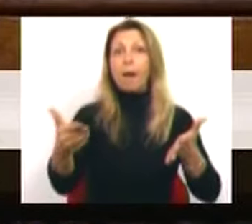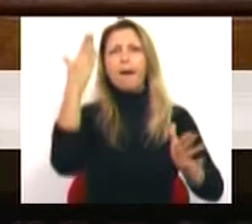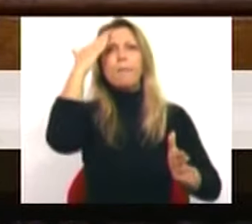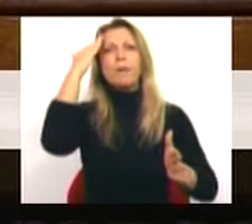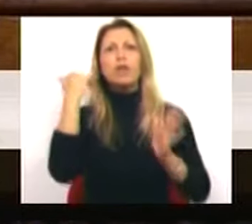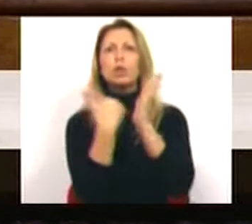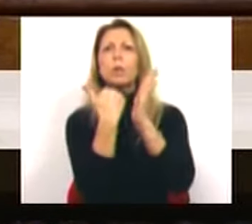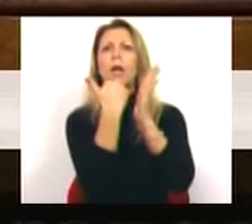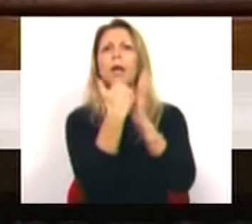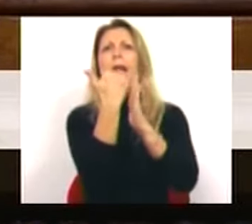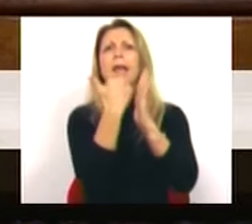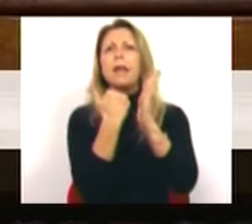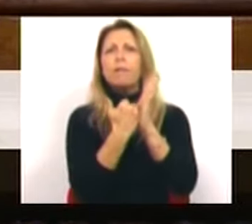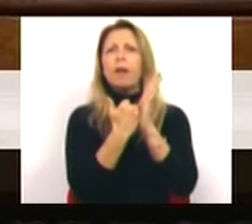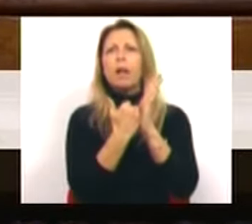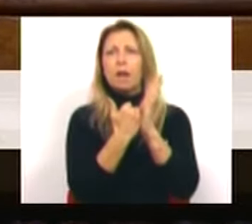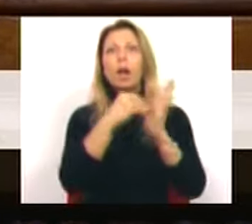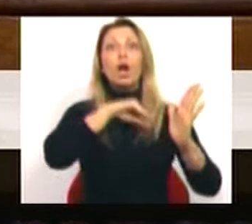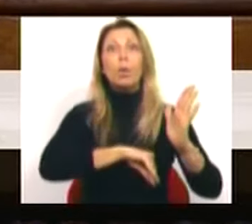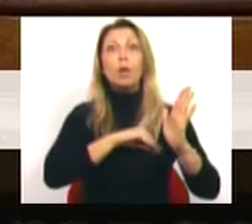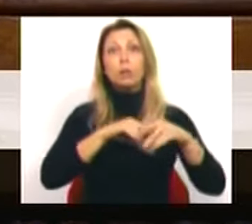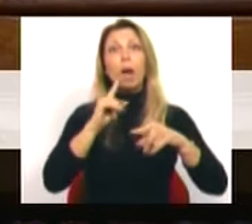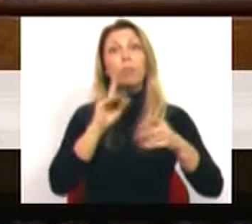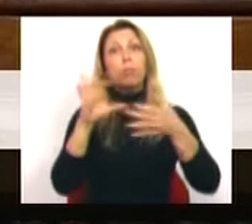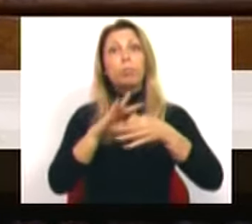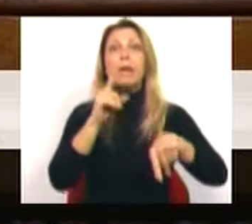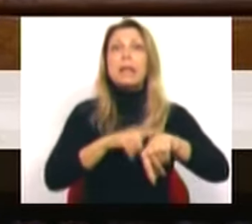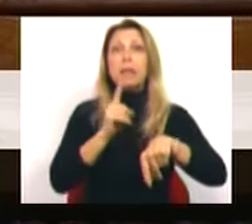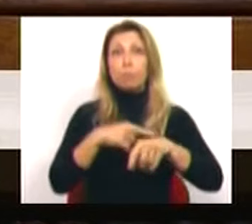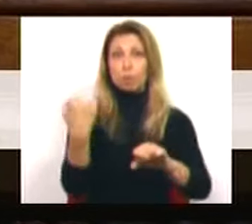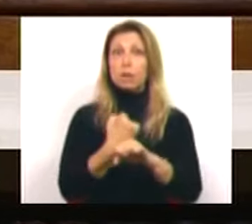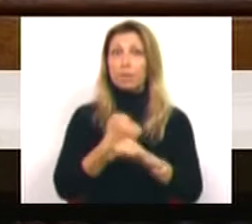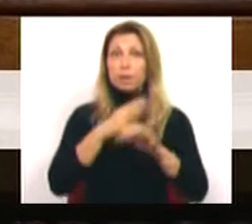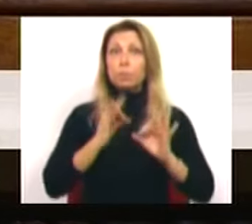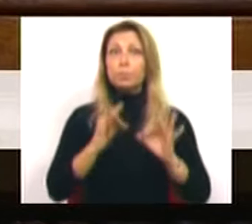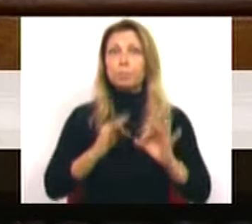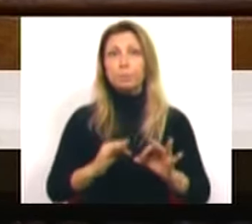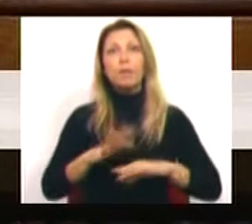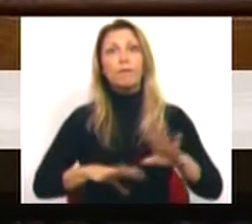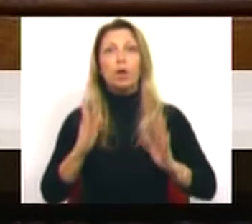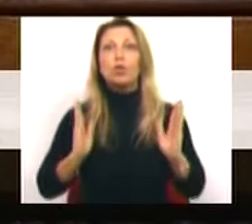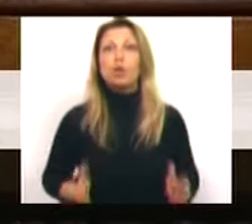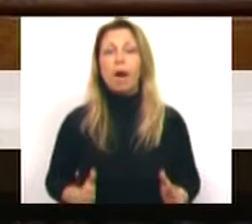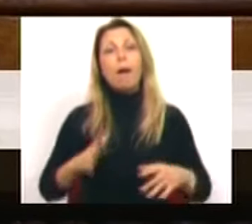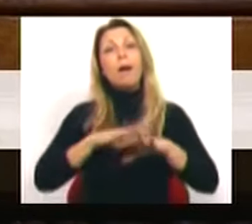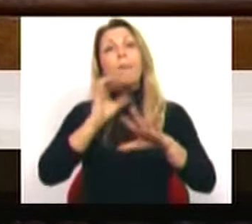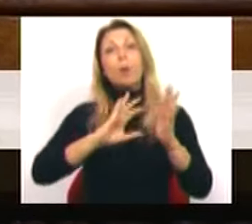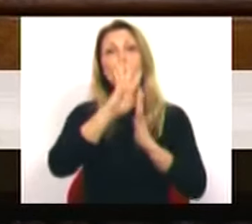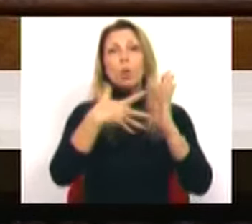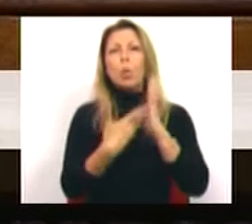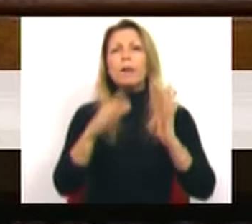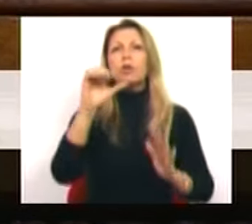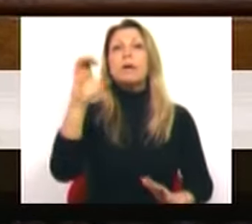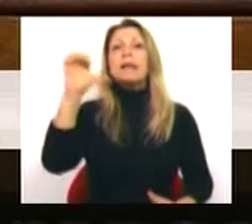escalão remuneratório que corresponda ao tempo de serviço efetivamente prestado, pela diminuição da dimensão dos quadros de zona